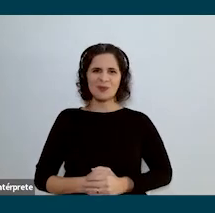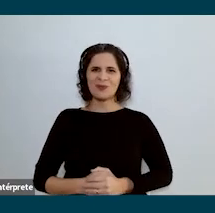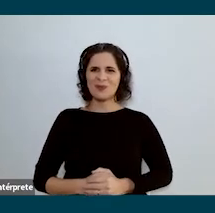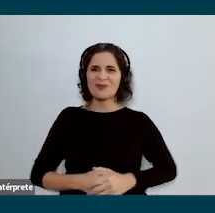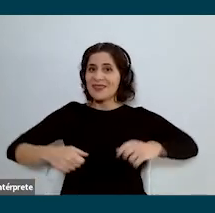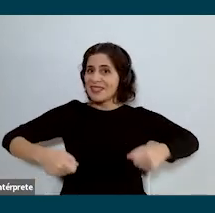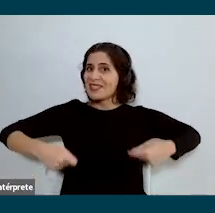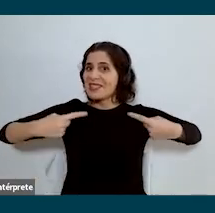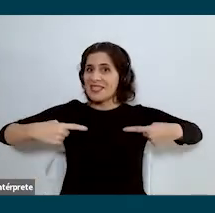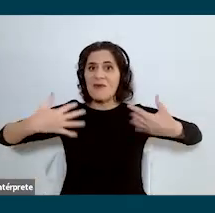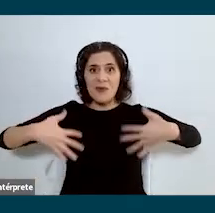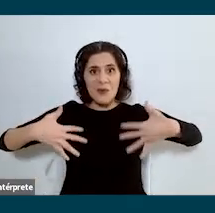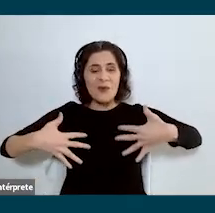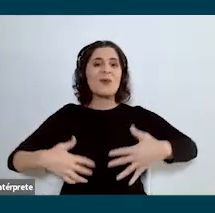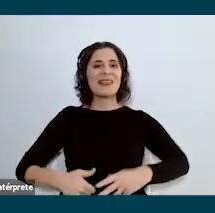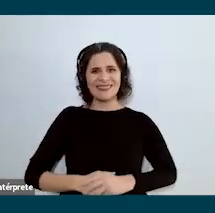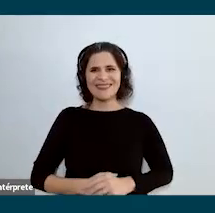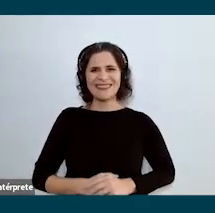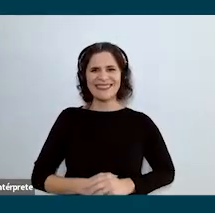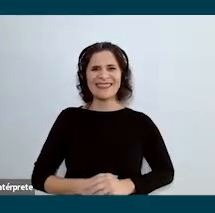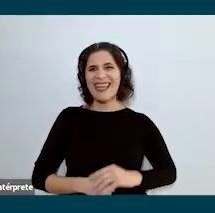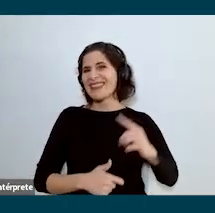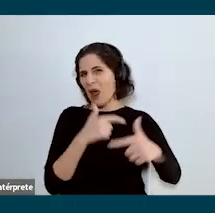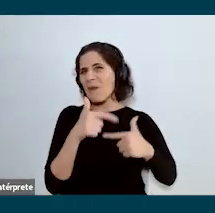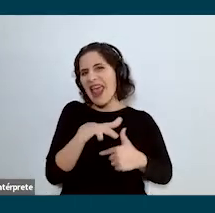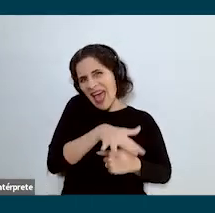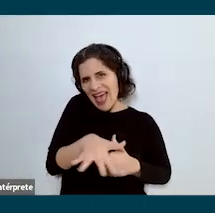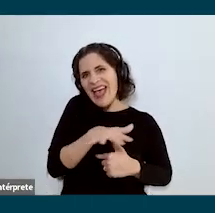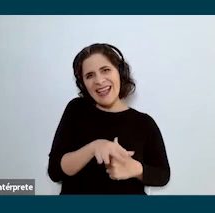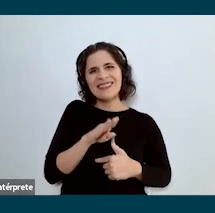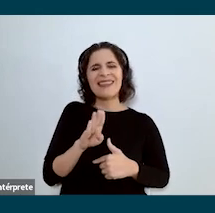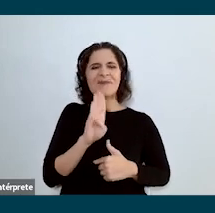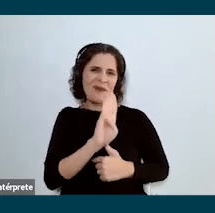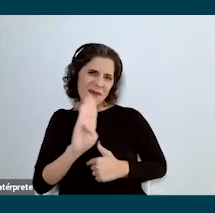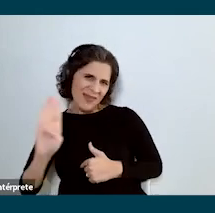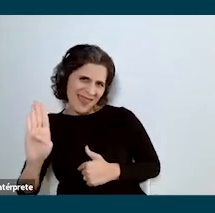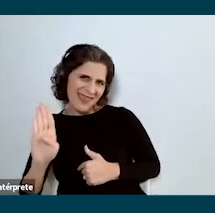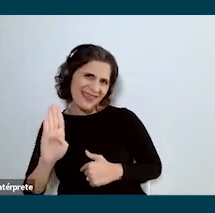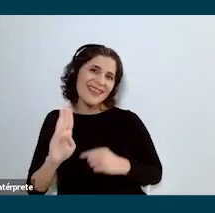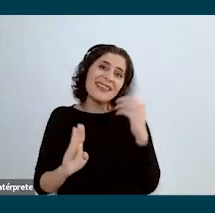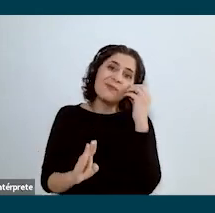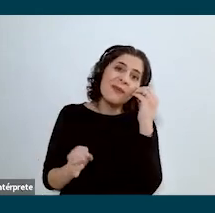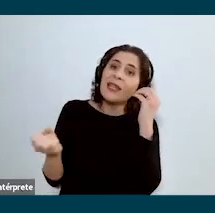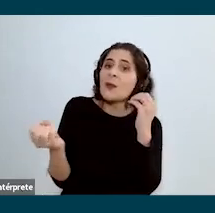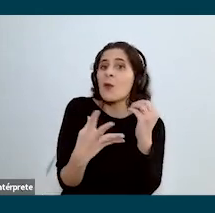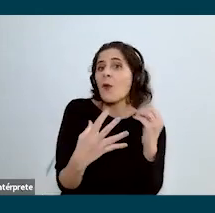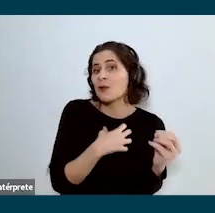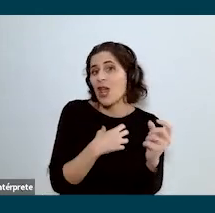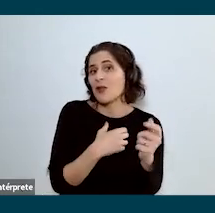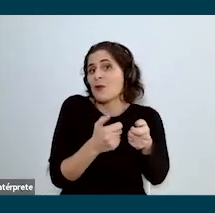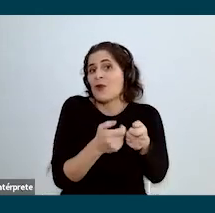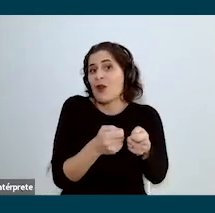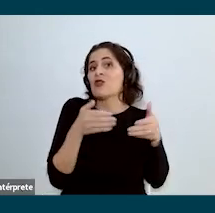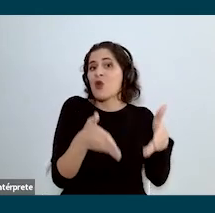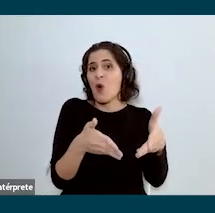isso, gente. O desafio que foi trabalhar um pouquinho assim do Big Brother, experimentando uma